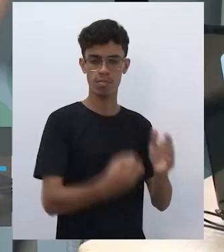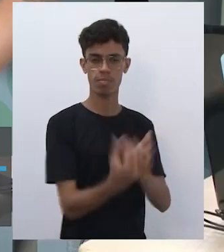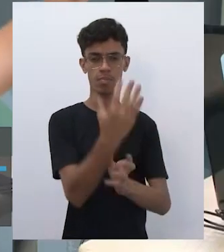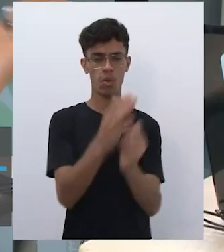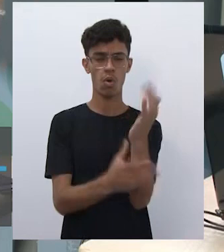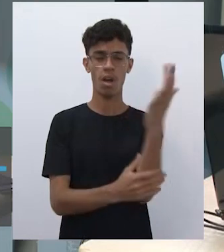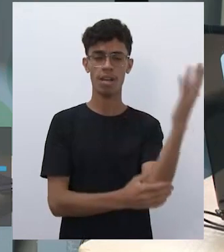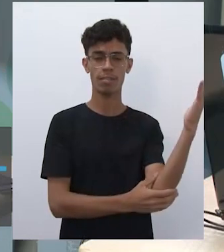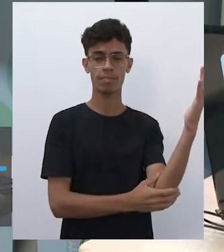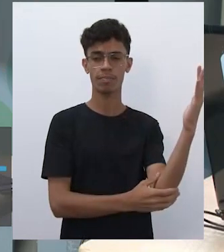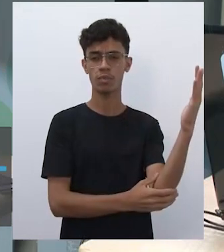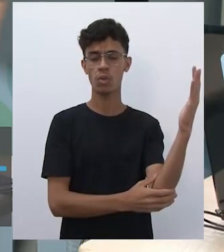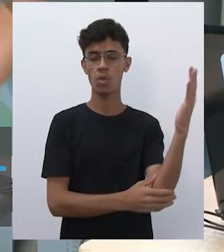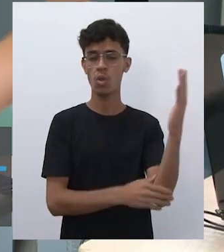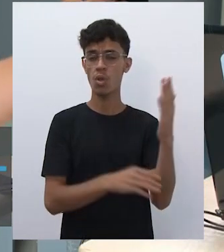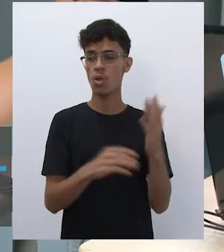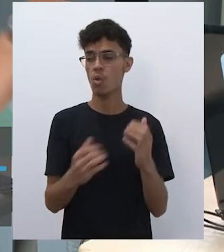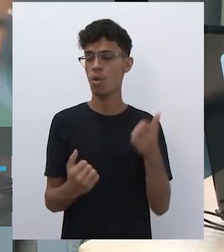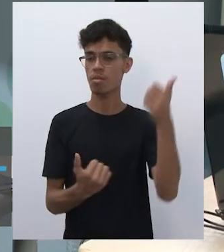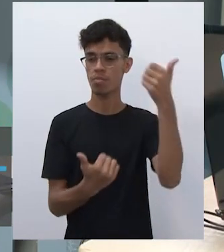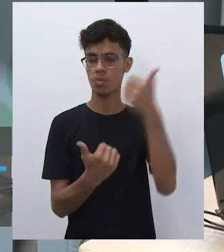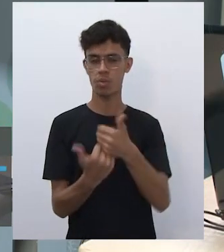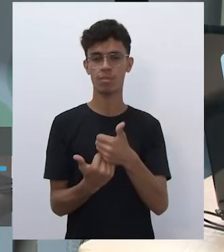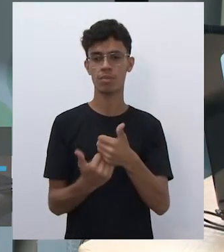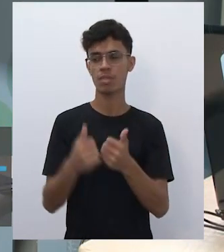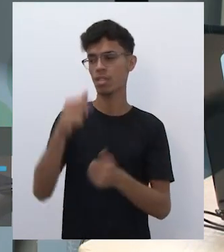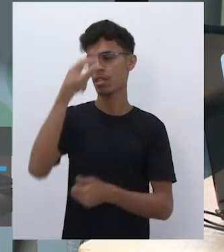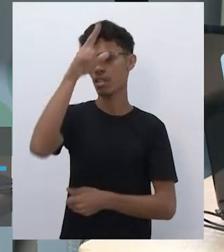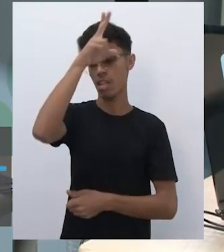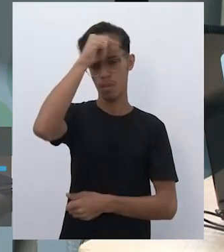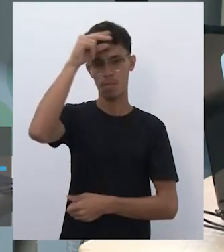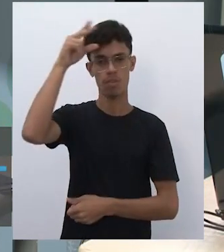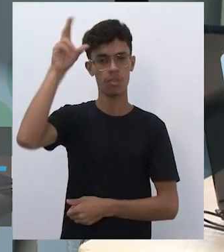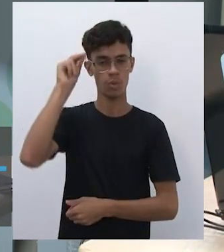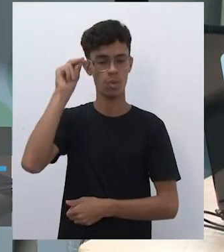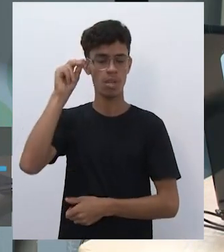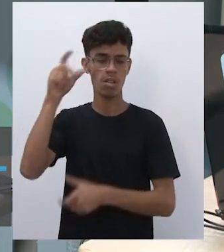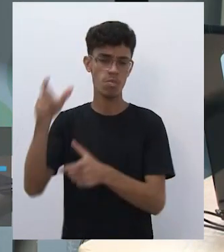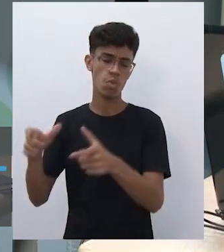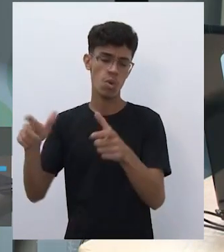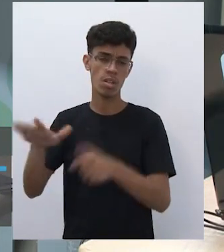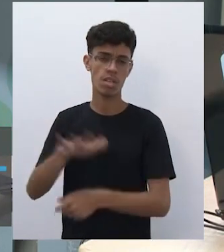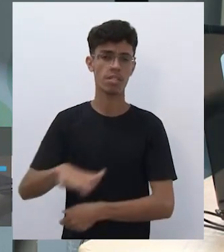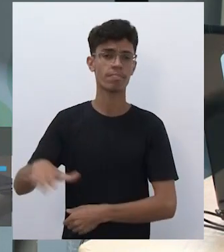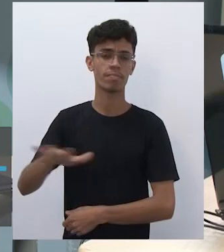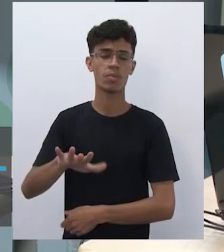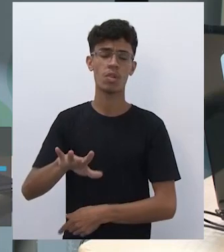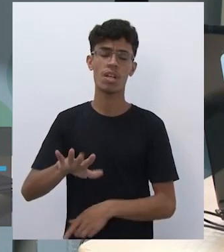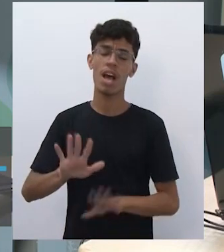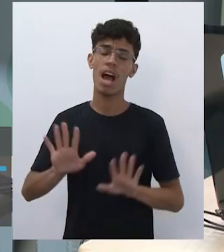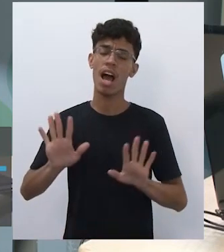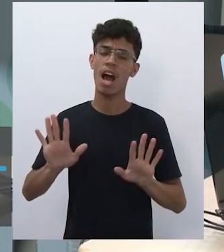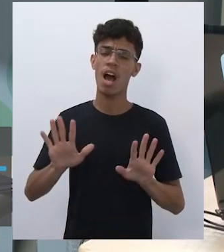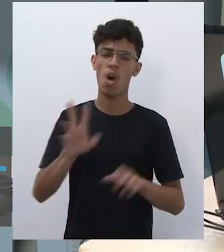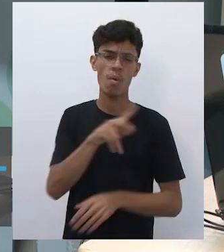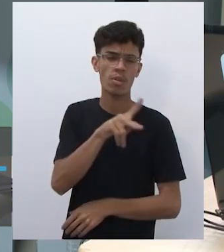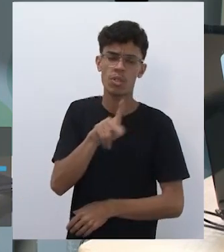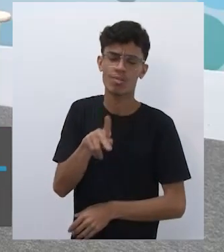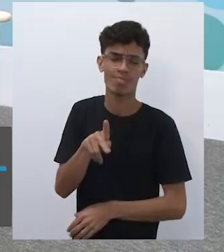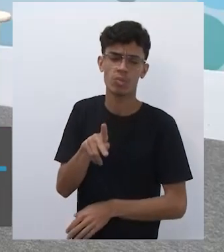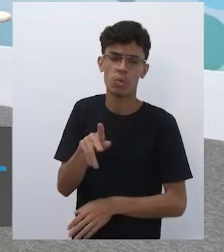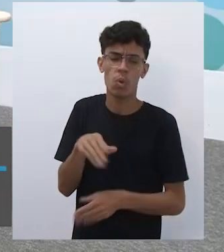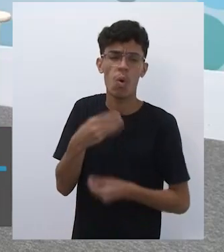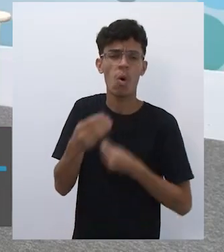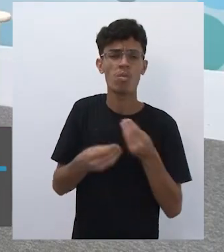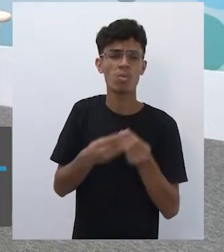a prefeitura, pode ser os empresários locais, não é? Ah, mas poxa vida, não dá para o professor Anderson fazer